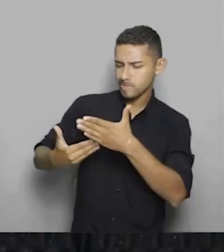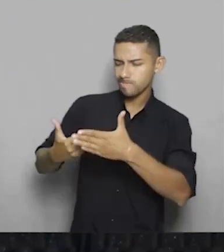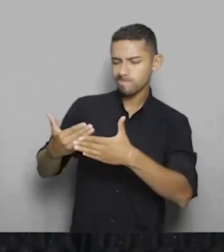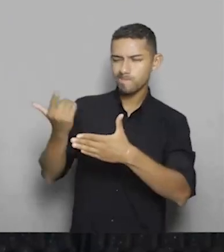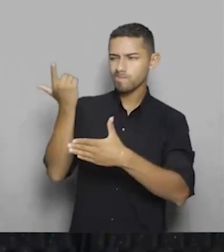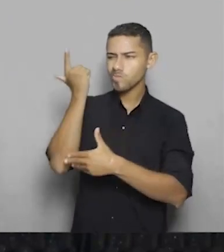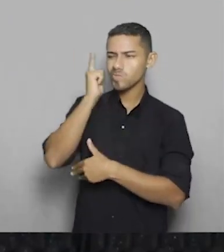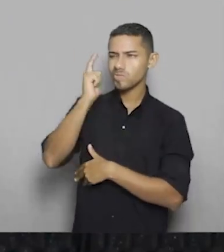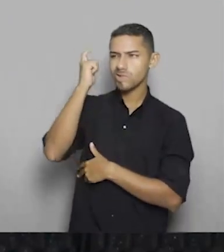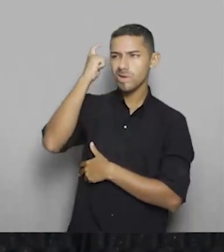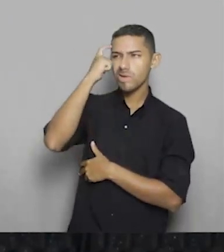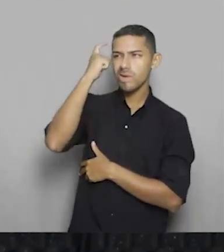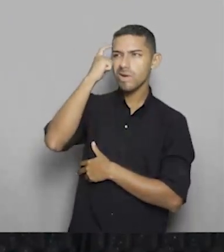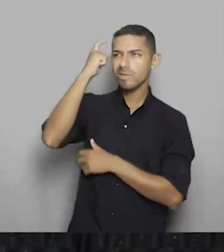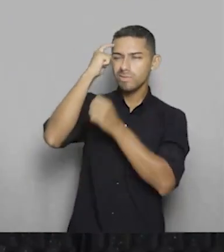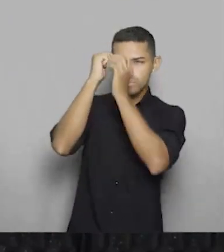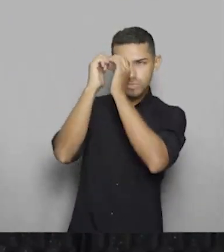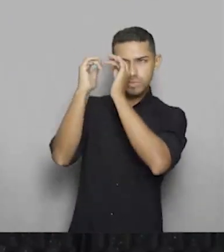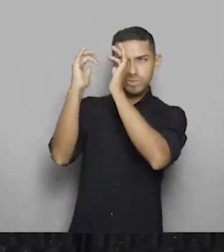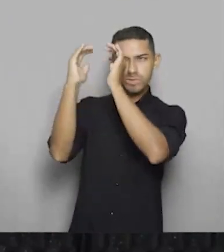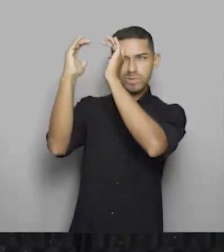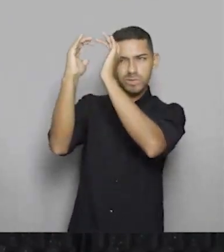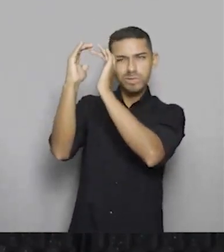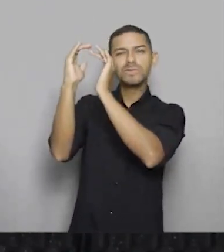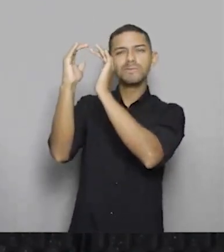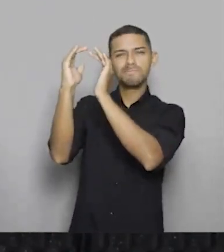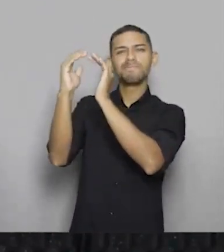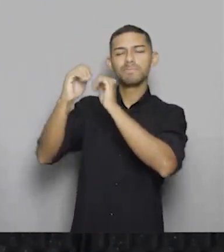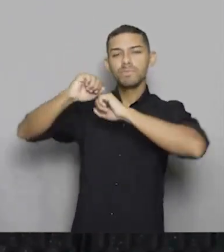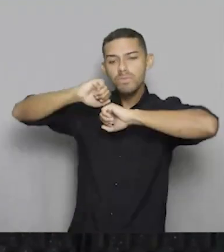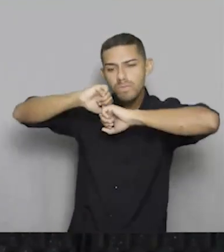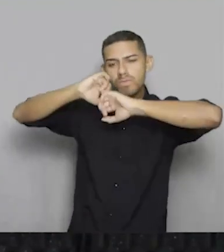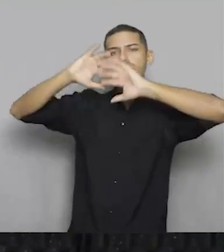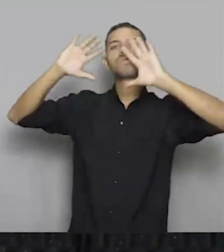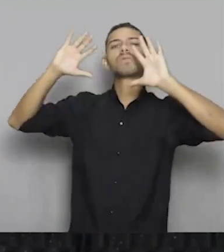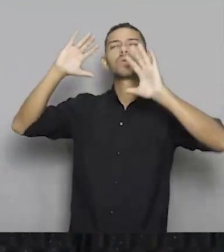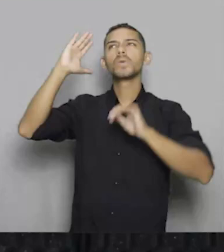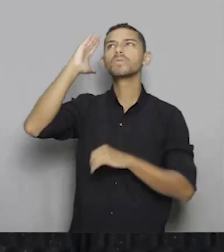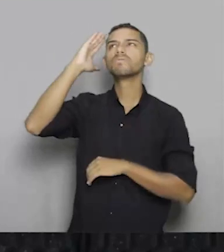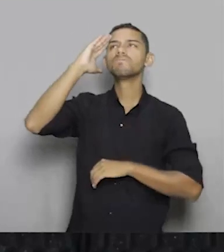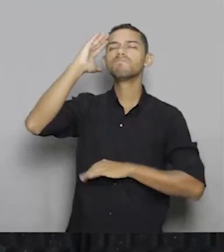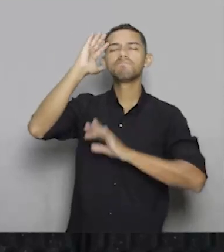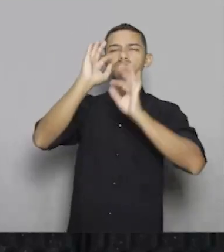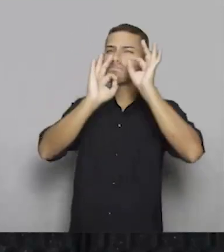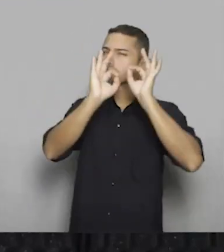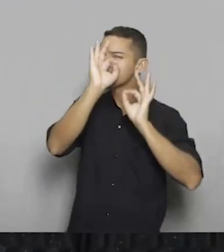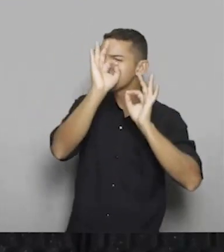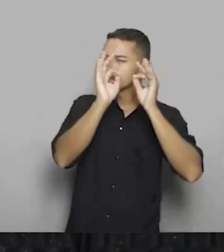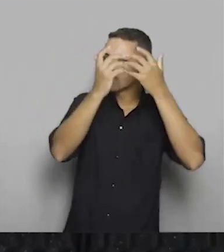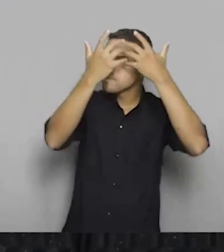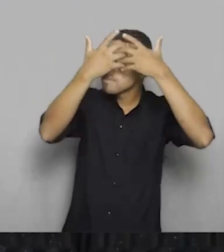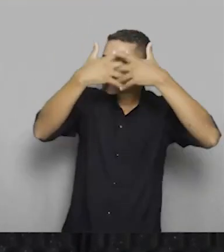pensamento estável, tá? E com uma claridade suficiente,